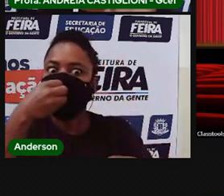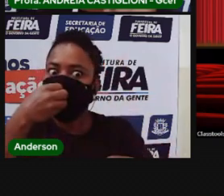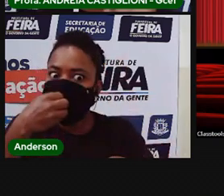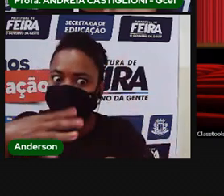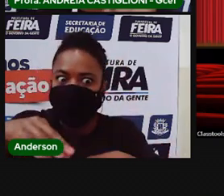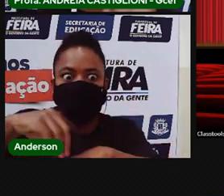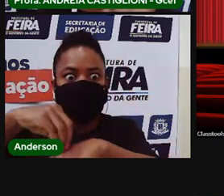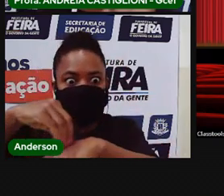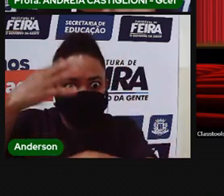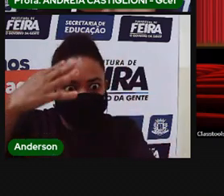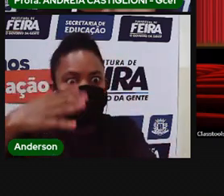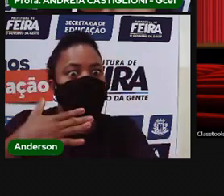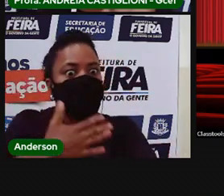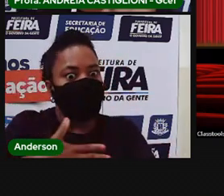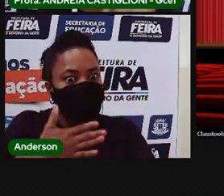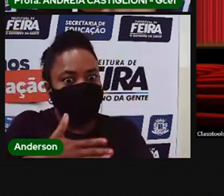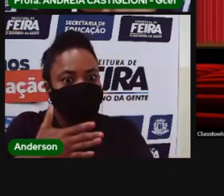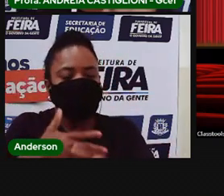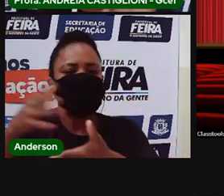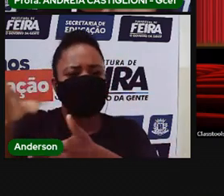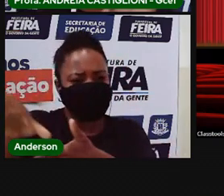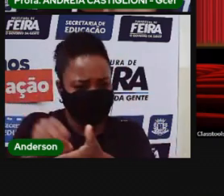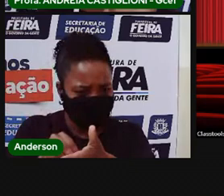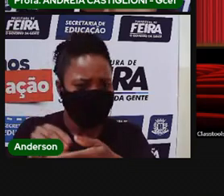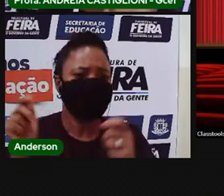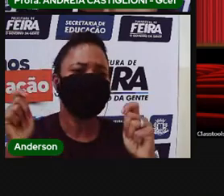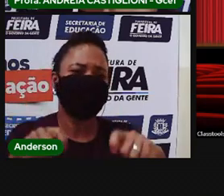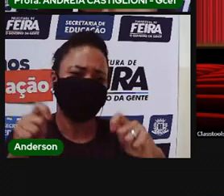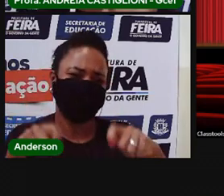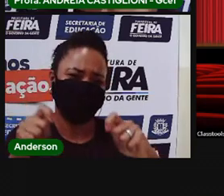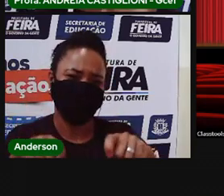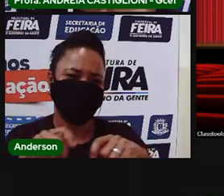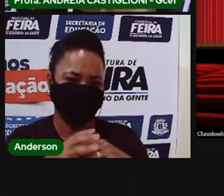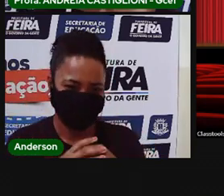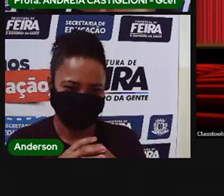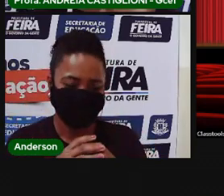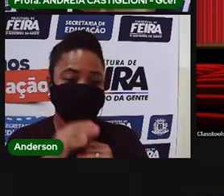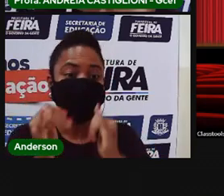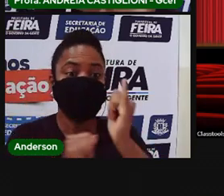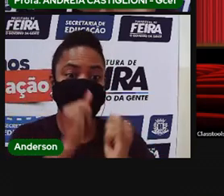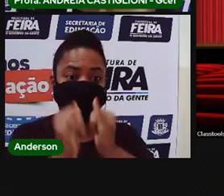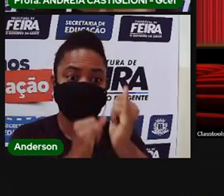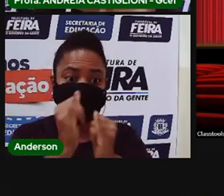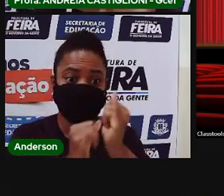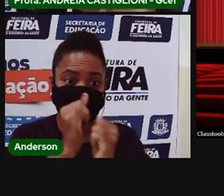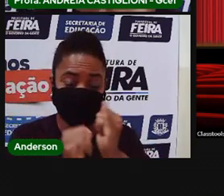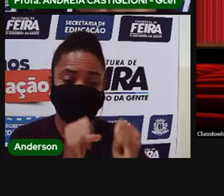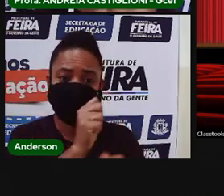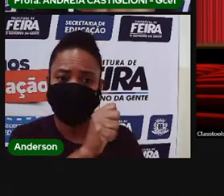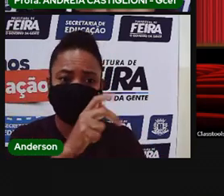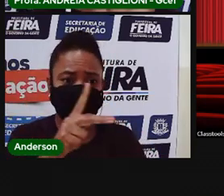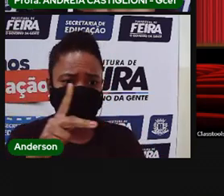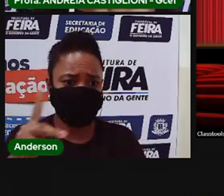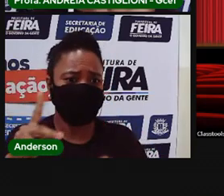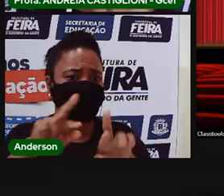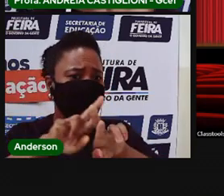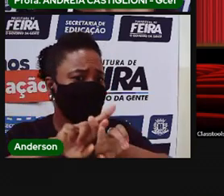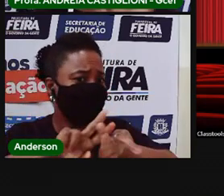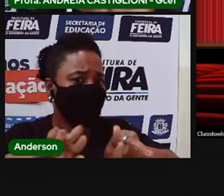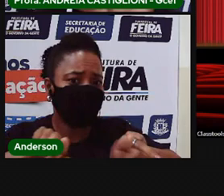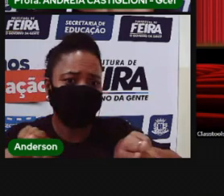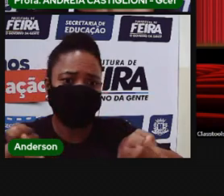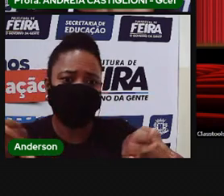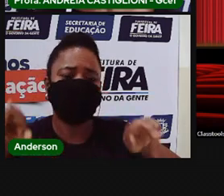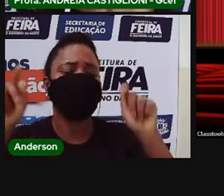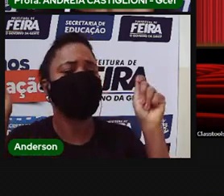hoje a gente consegue, né, ter acesso a vários desses aplicativos. São muitas plataformas digitais que a gente pode